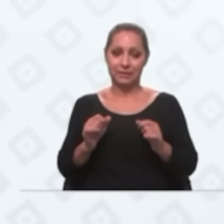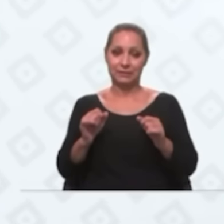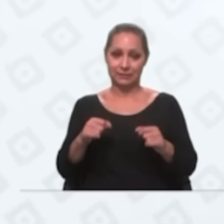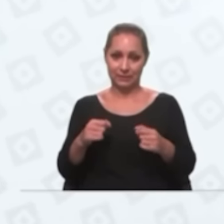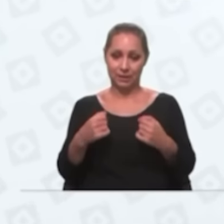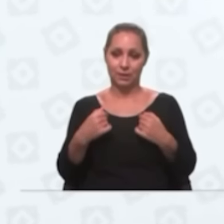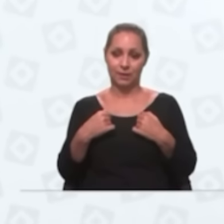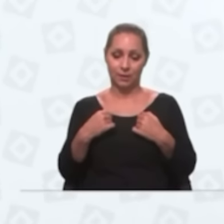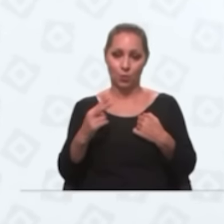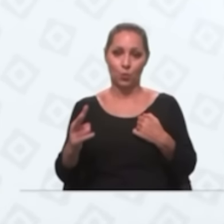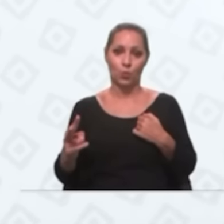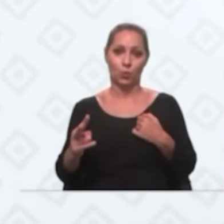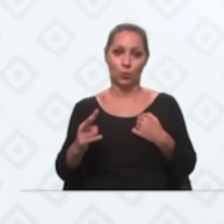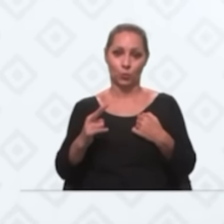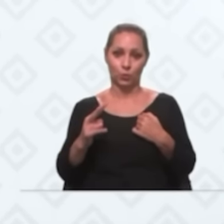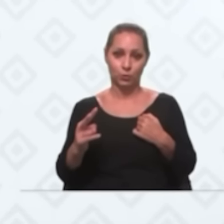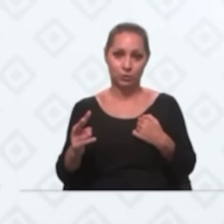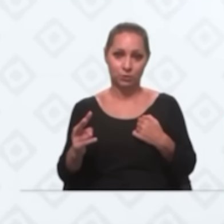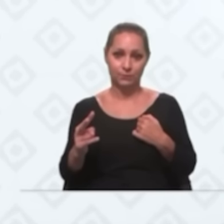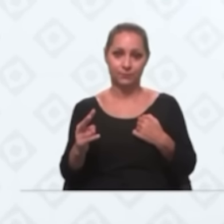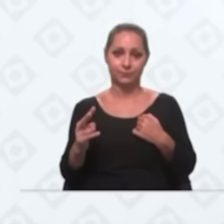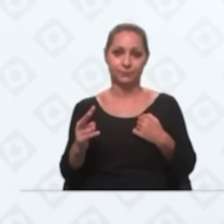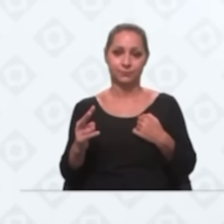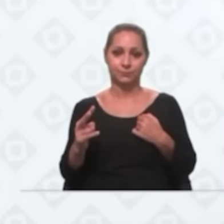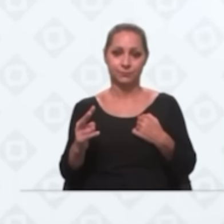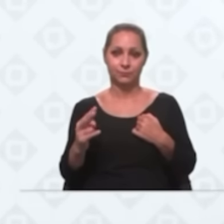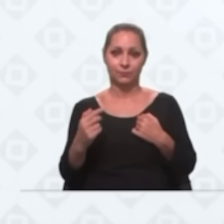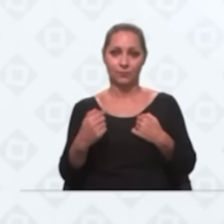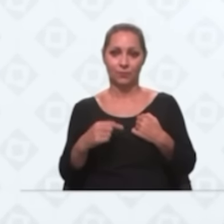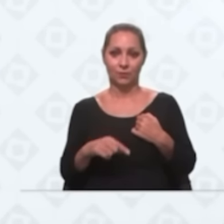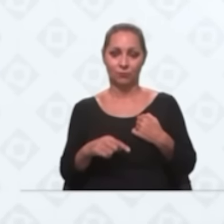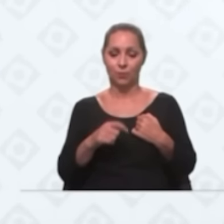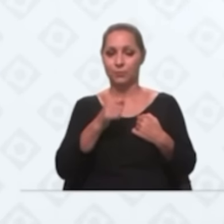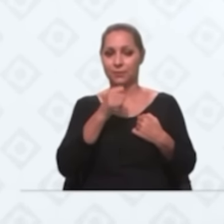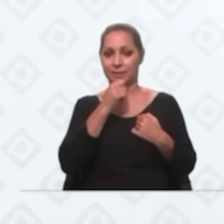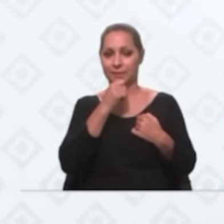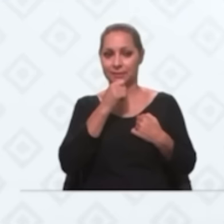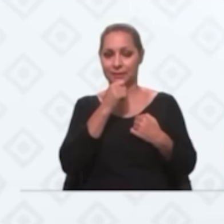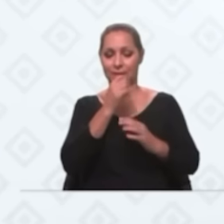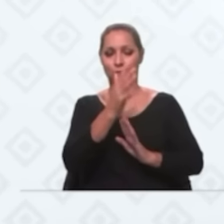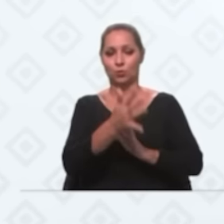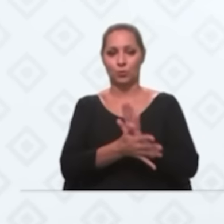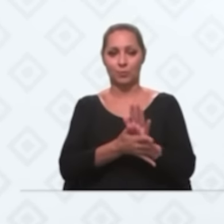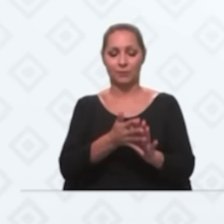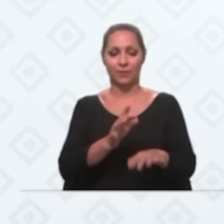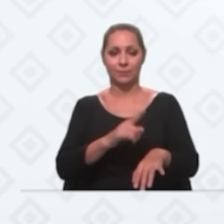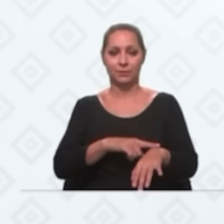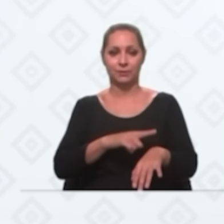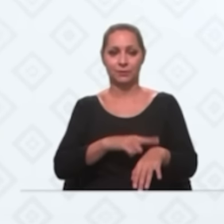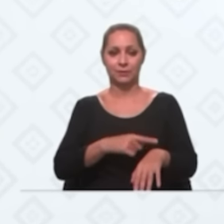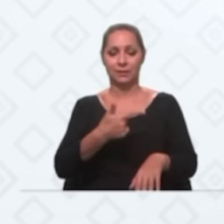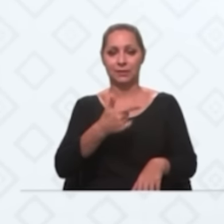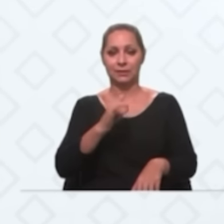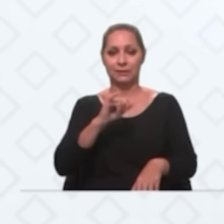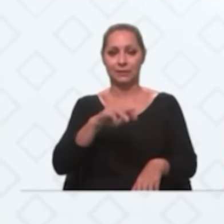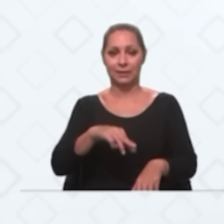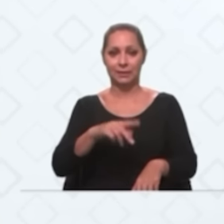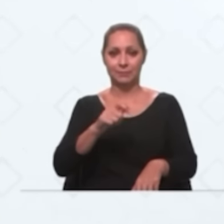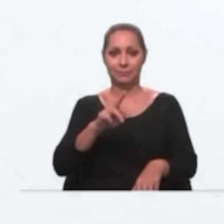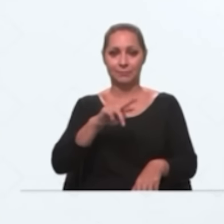ele fizemos, fomos uma vez cantar numa fábrica de relógios que já não existe em Portugal, posso dizer o nome, era a Timex, lá para o pé